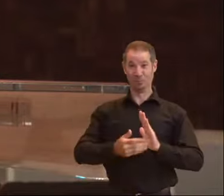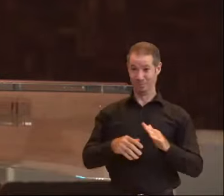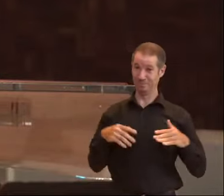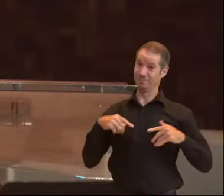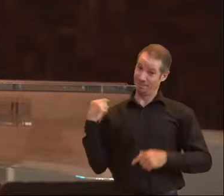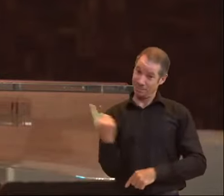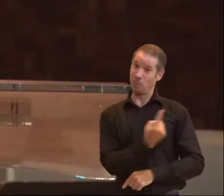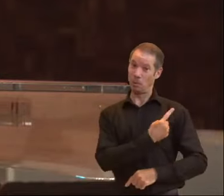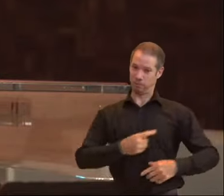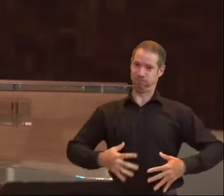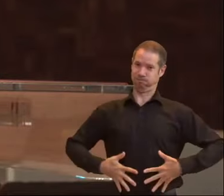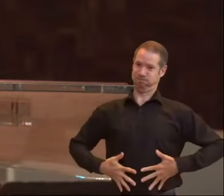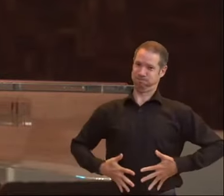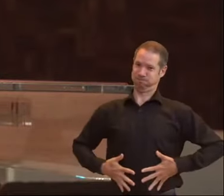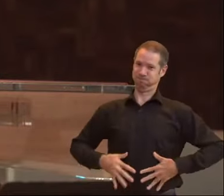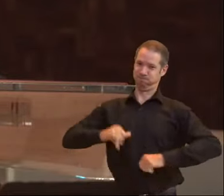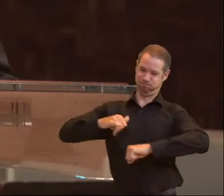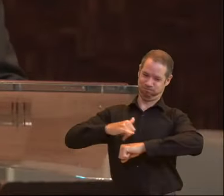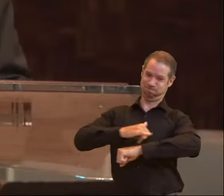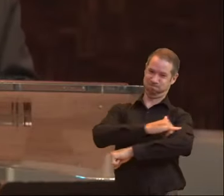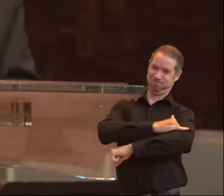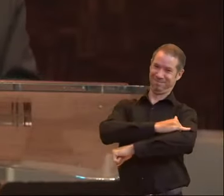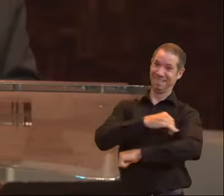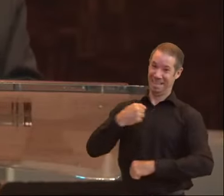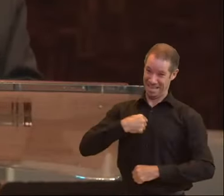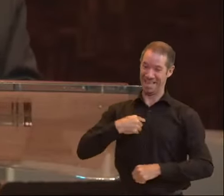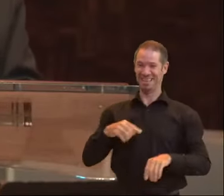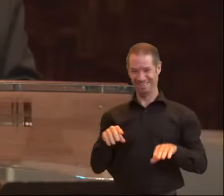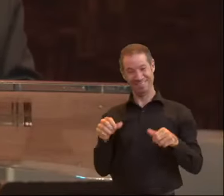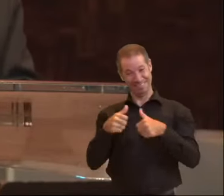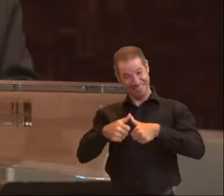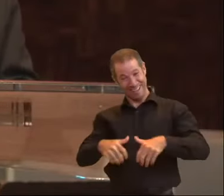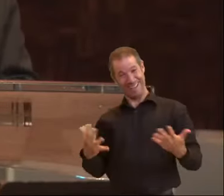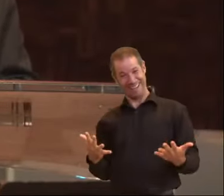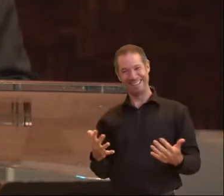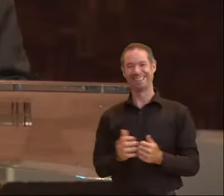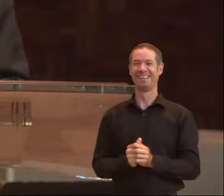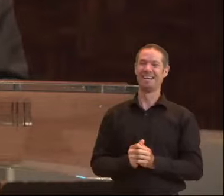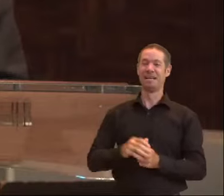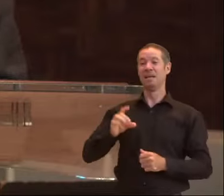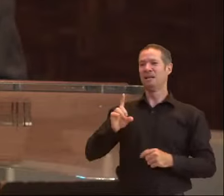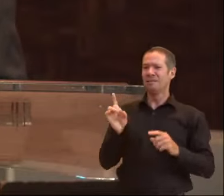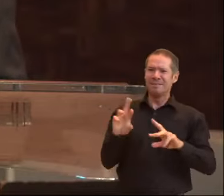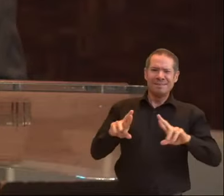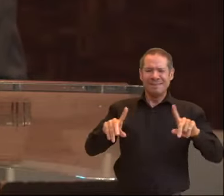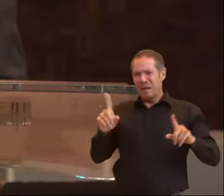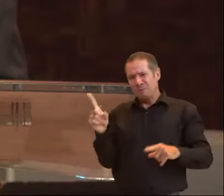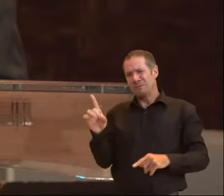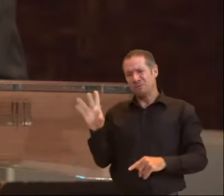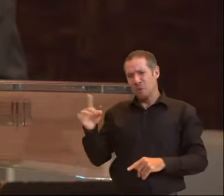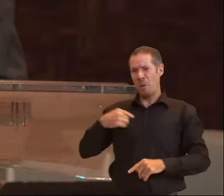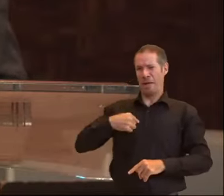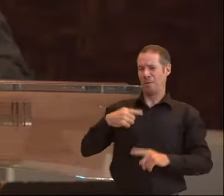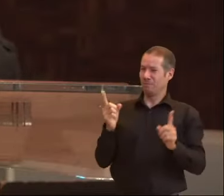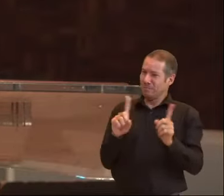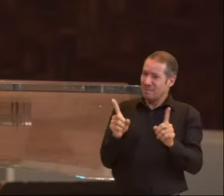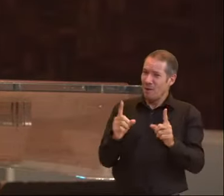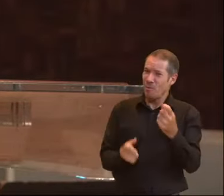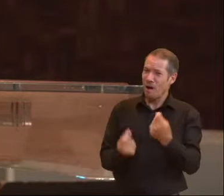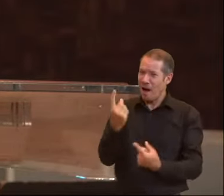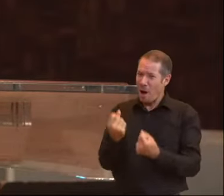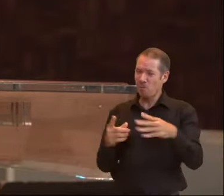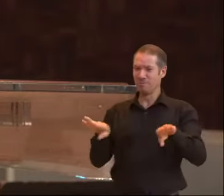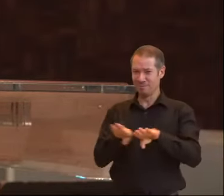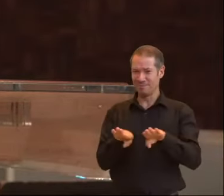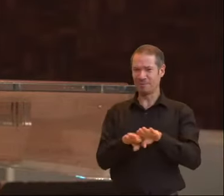pouquinho barrigudo. Eu, pelo menos, fiquei. E creio que não foi só eu, não. Mas alguns outros